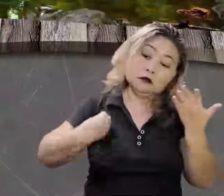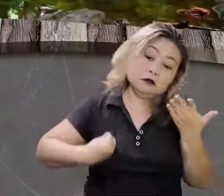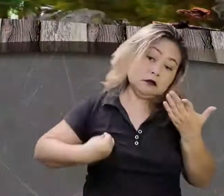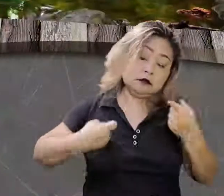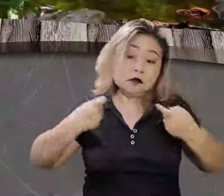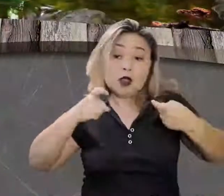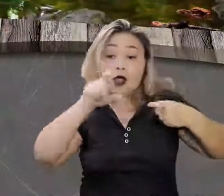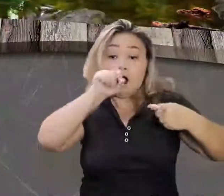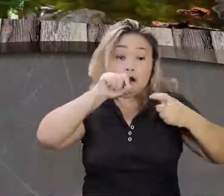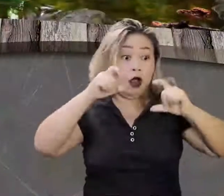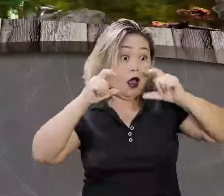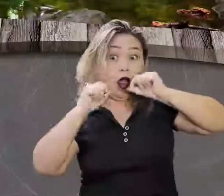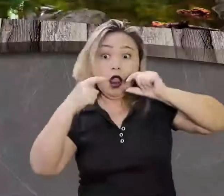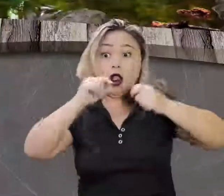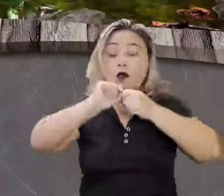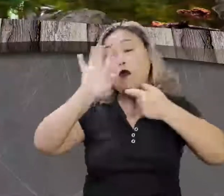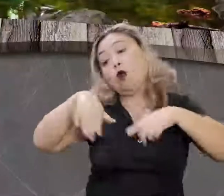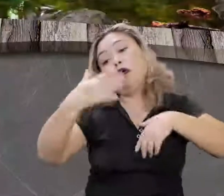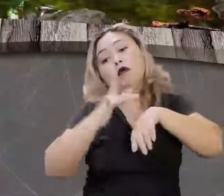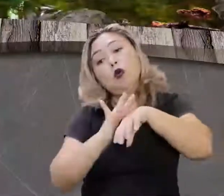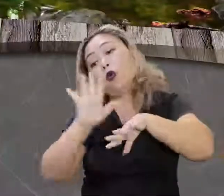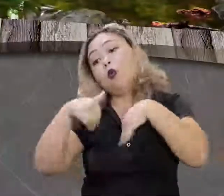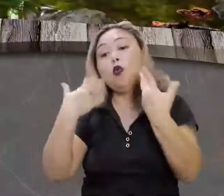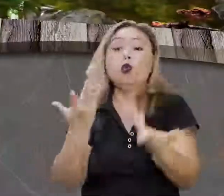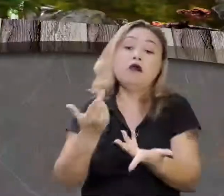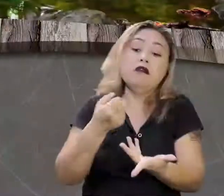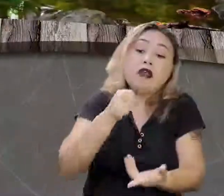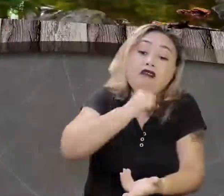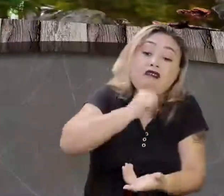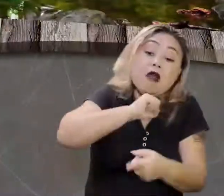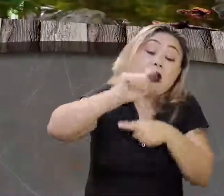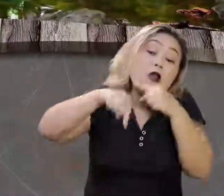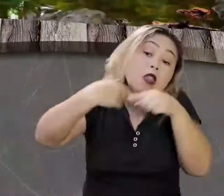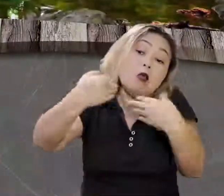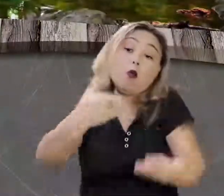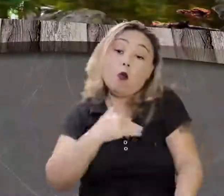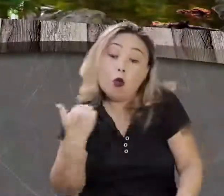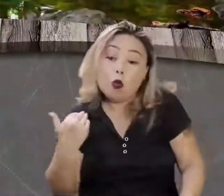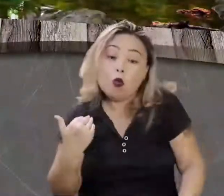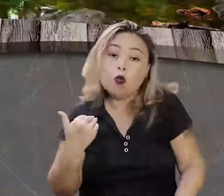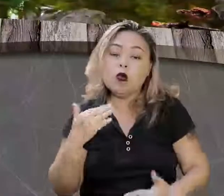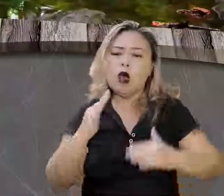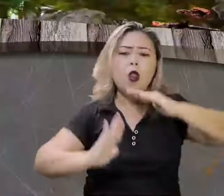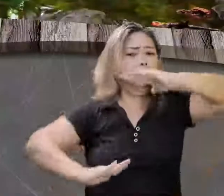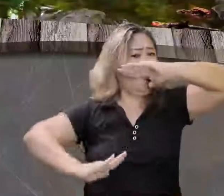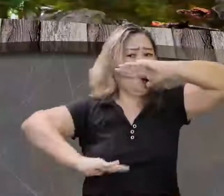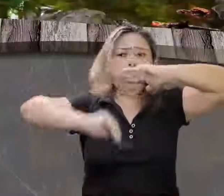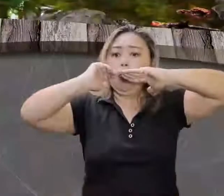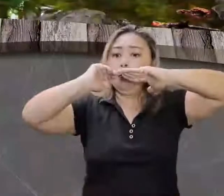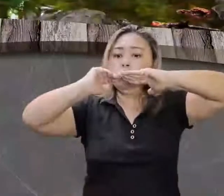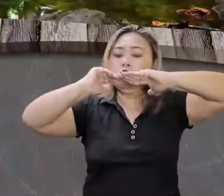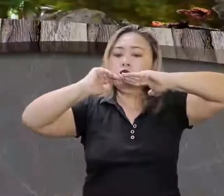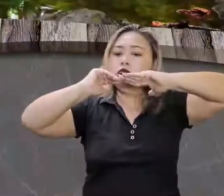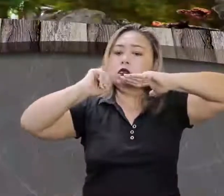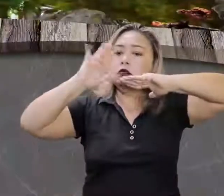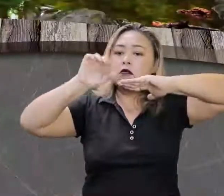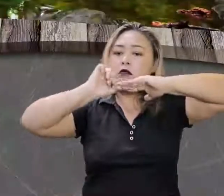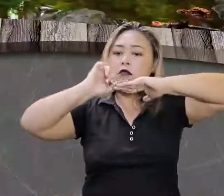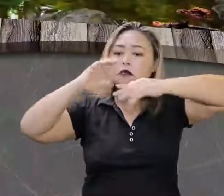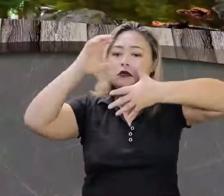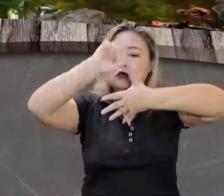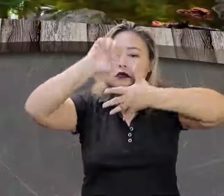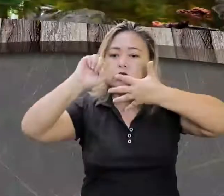alguma disputa, ou vão estar adoecidos, vão envelhecer e vão morrer, tá? Porque eles são topo de cadeia alimentar.